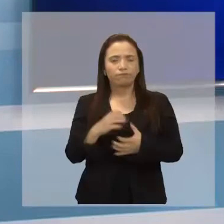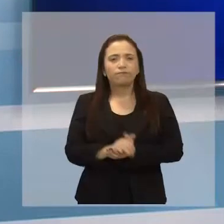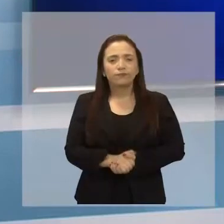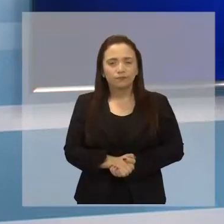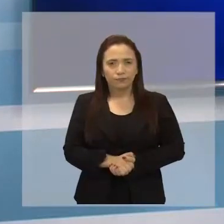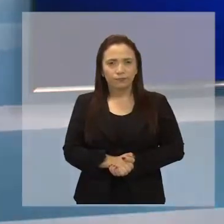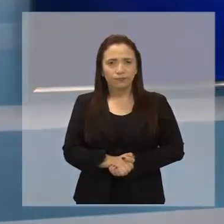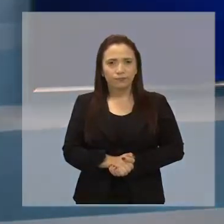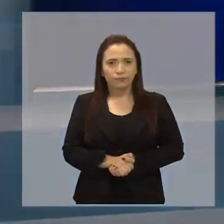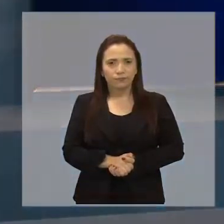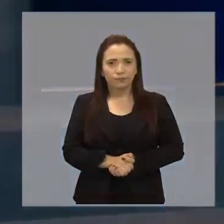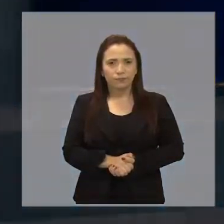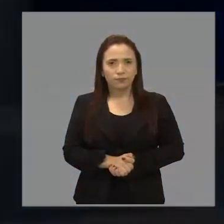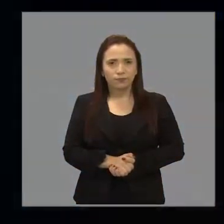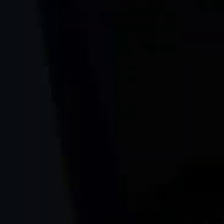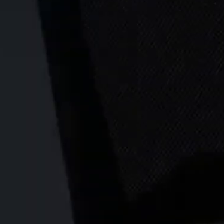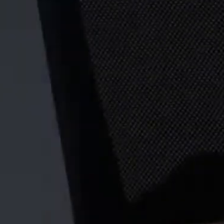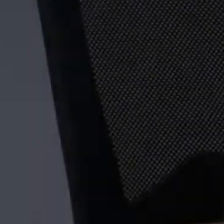nós.